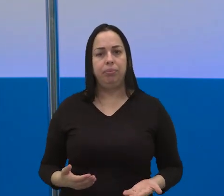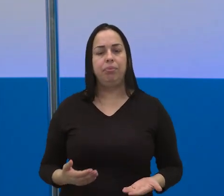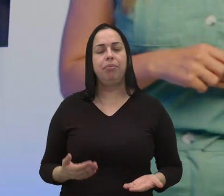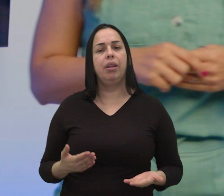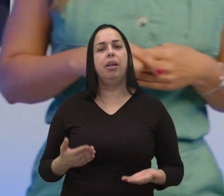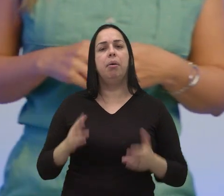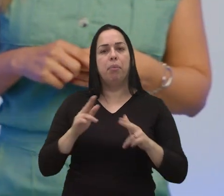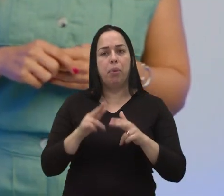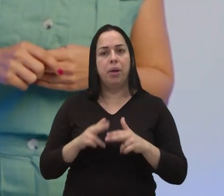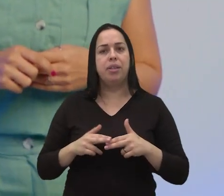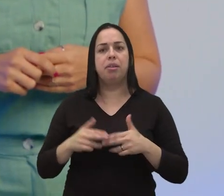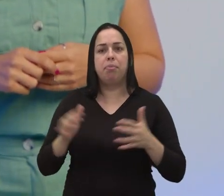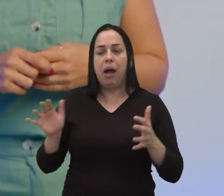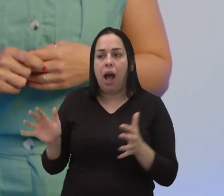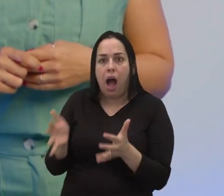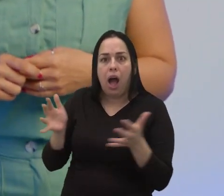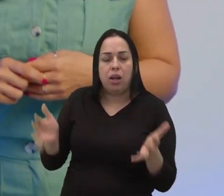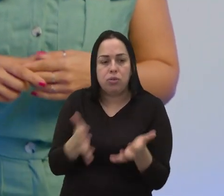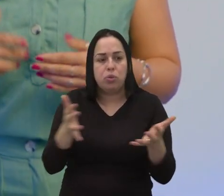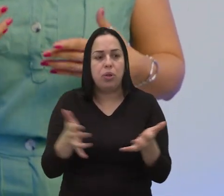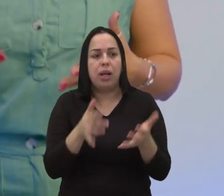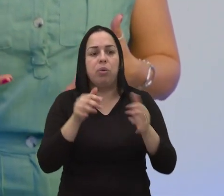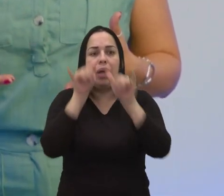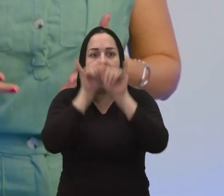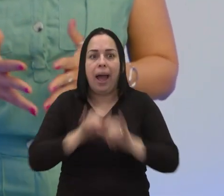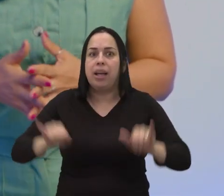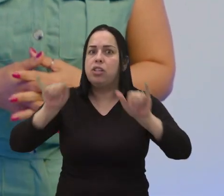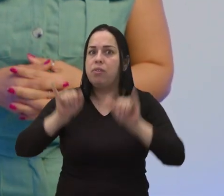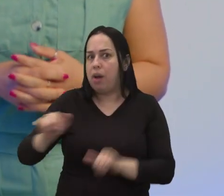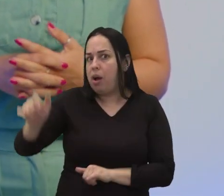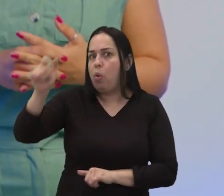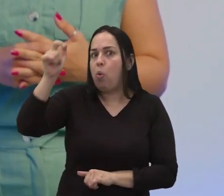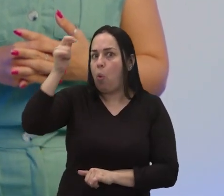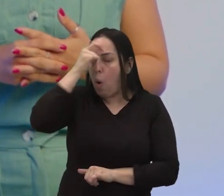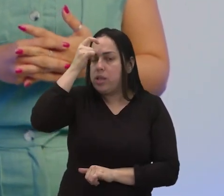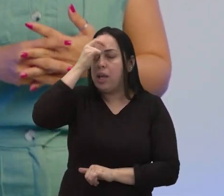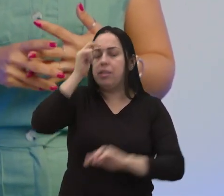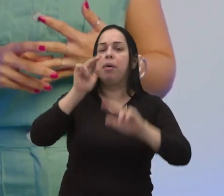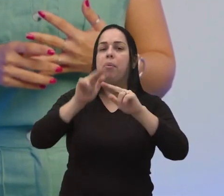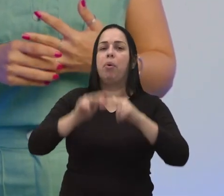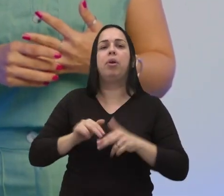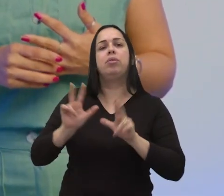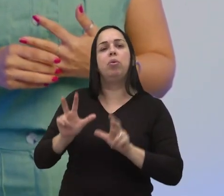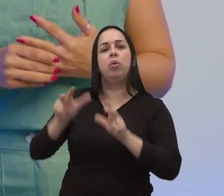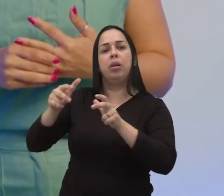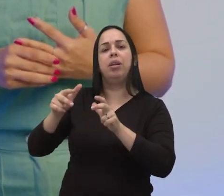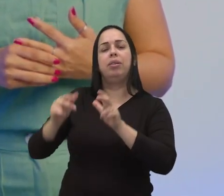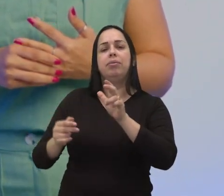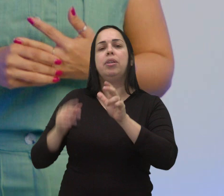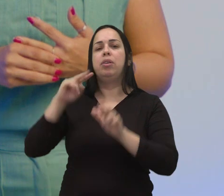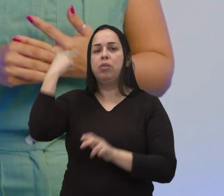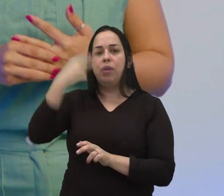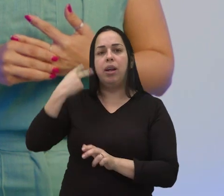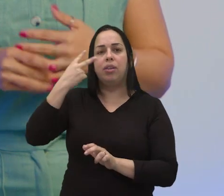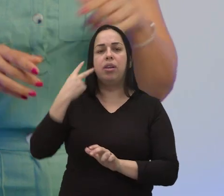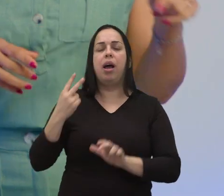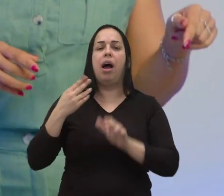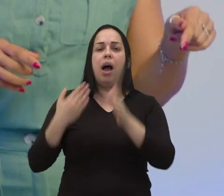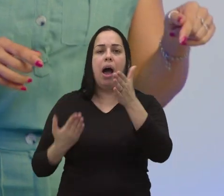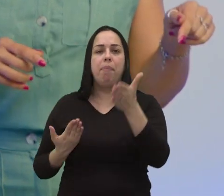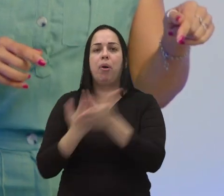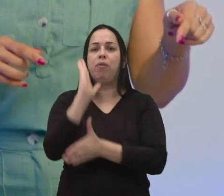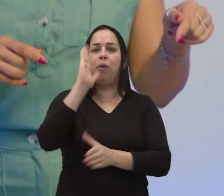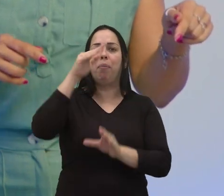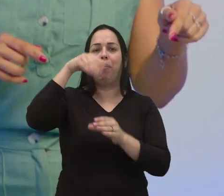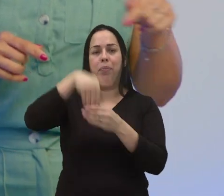habilidades. E para promover ações que favoreçam a divulgação do conhecimento, a Câmara Municipal aprovou lei que inclui